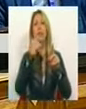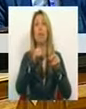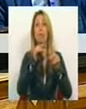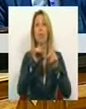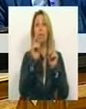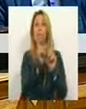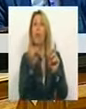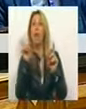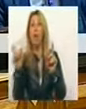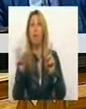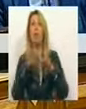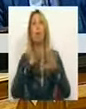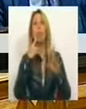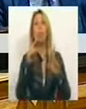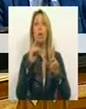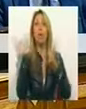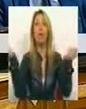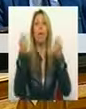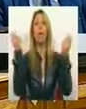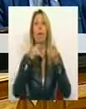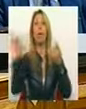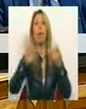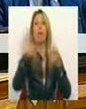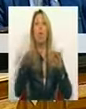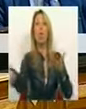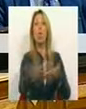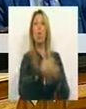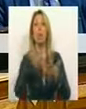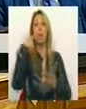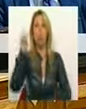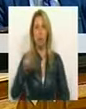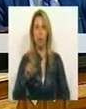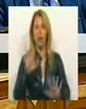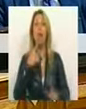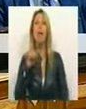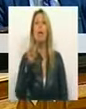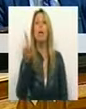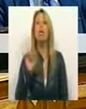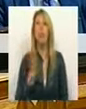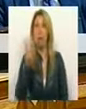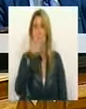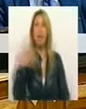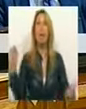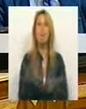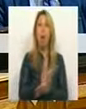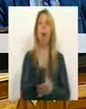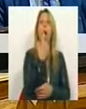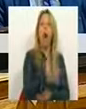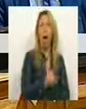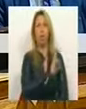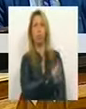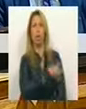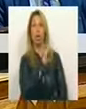boas campanhas nas disposições das colheitas na ucrânia a questão é a seguinte temos paulo temos o poder soviético